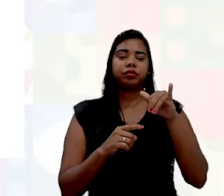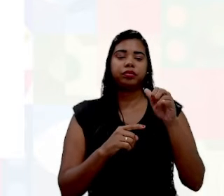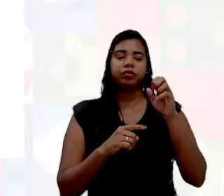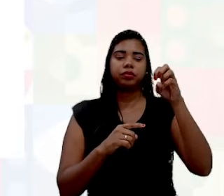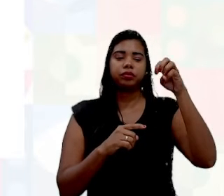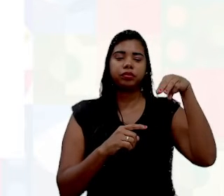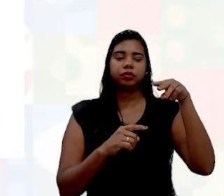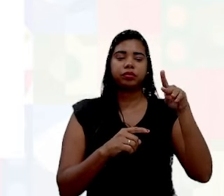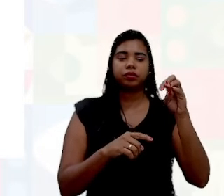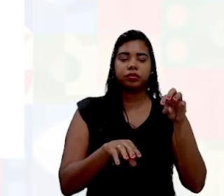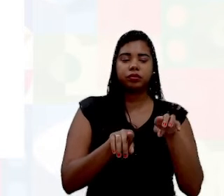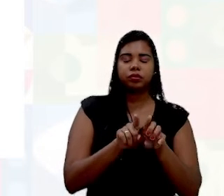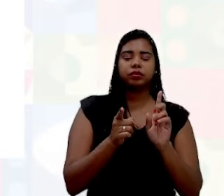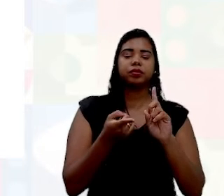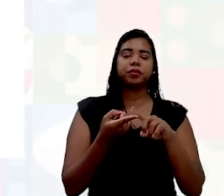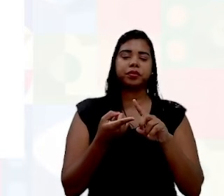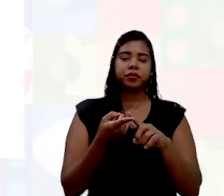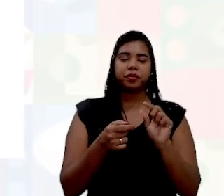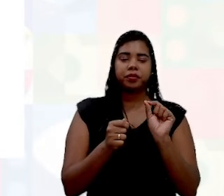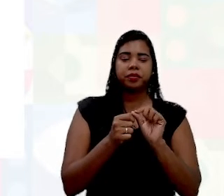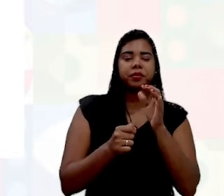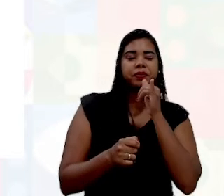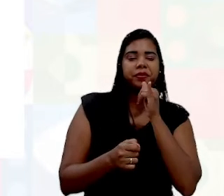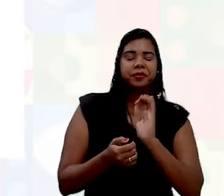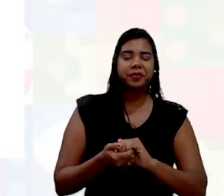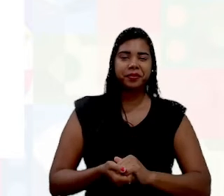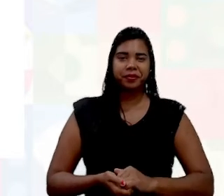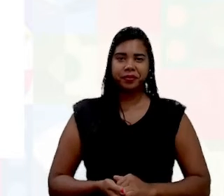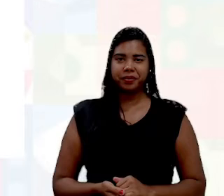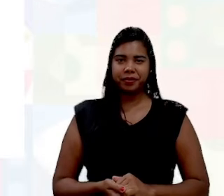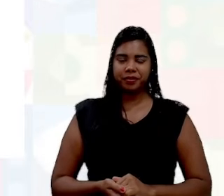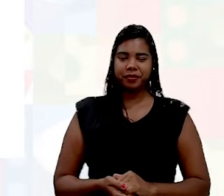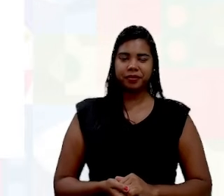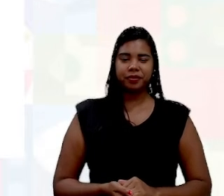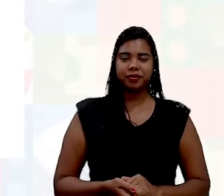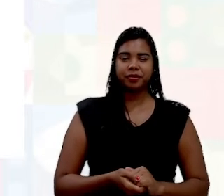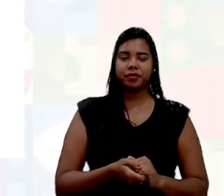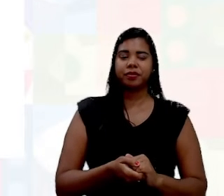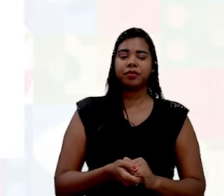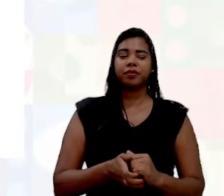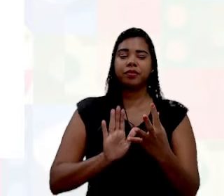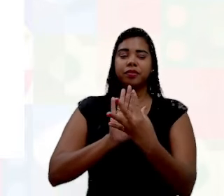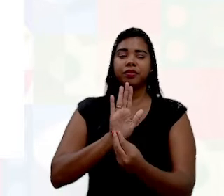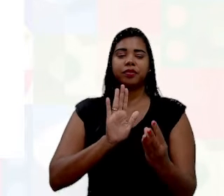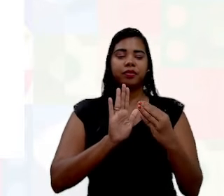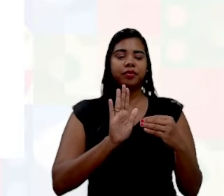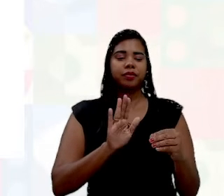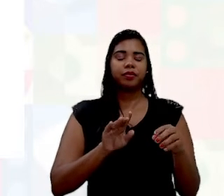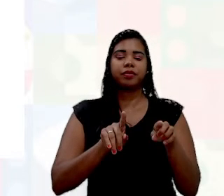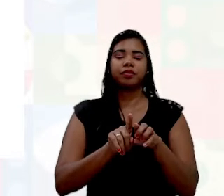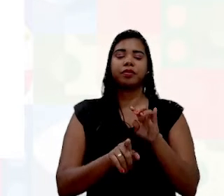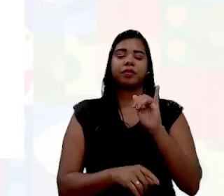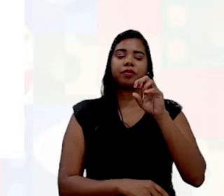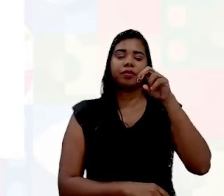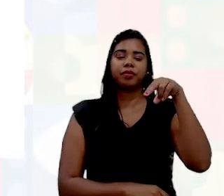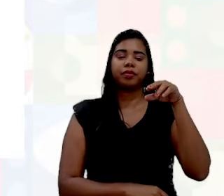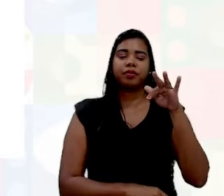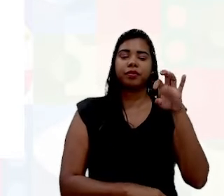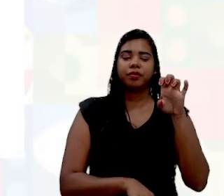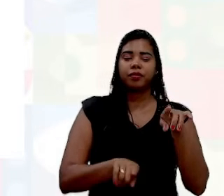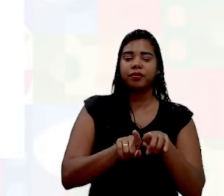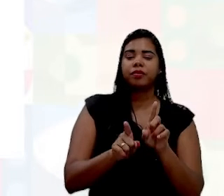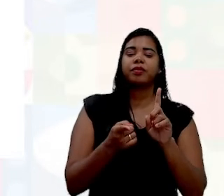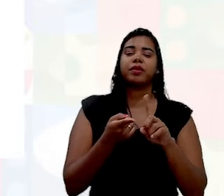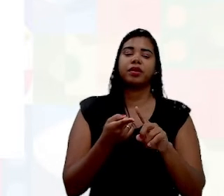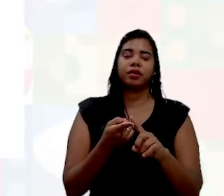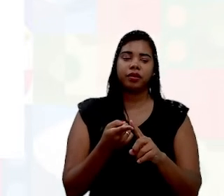que vocês usam para fazer, né, aquele laço de repetição, ou if também pode ser usado também nessas tagzinhas